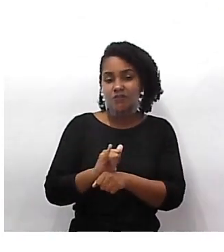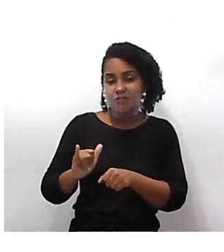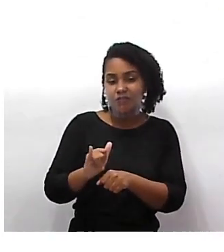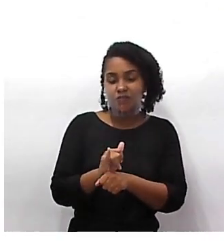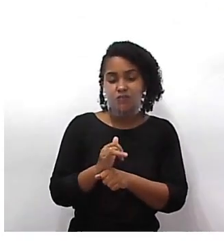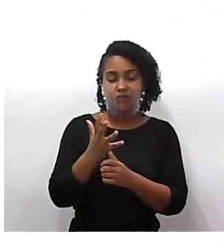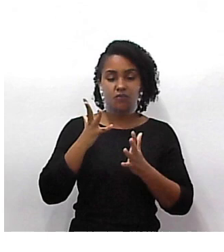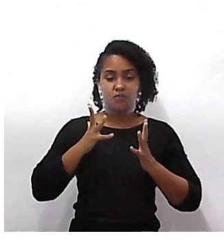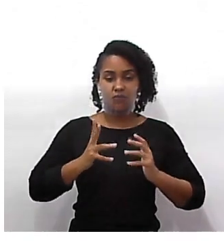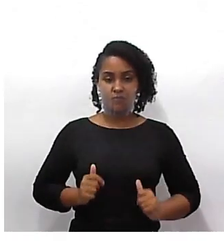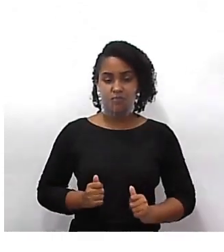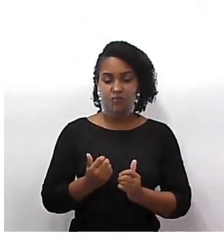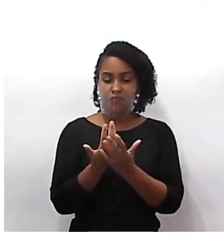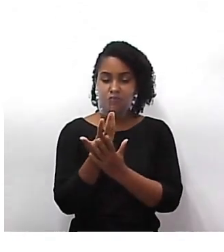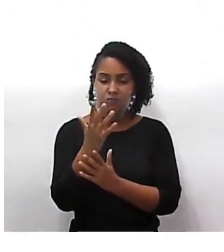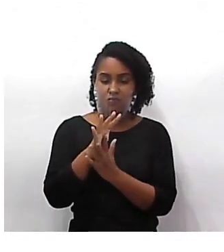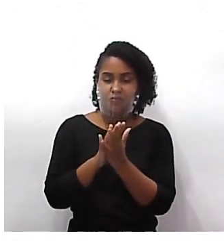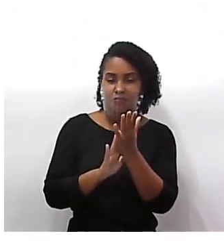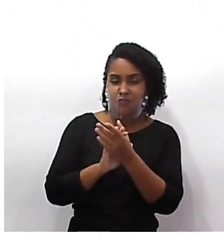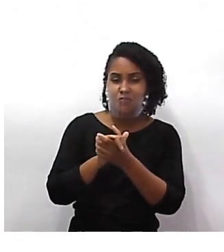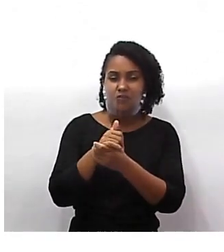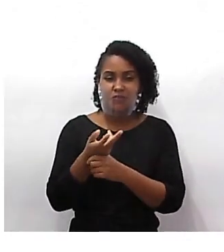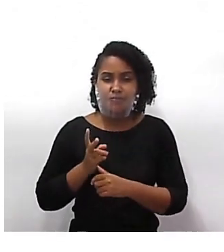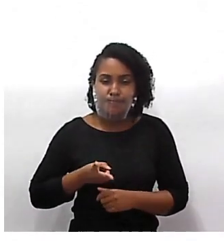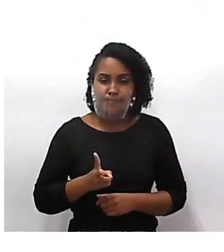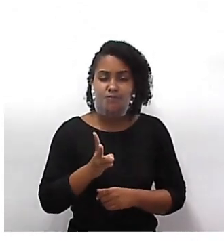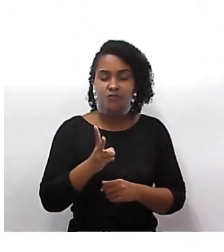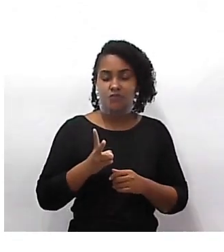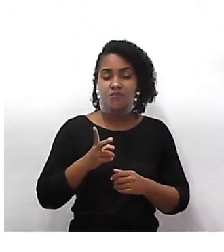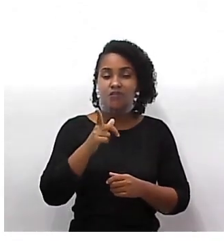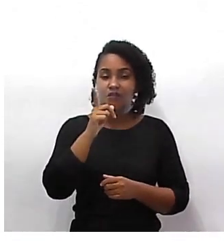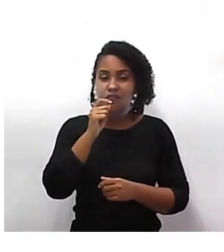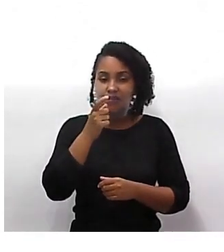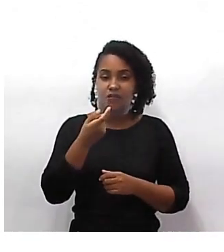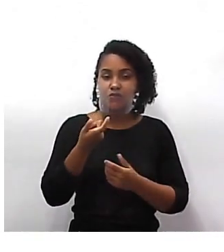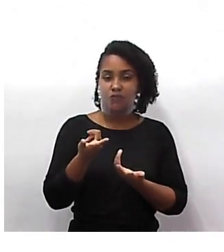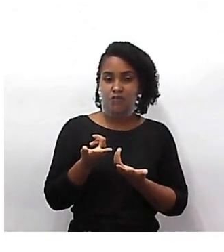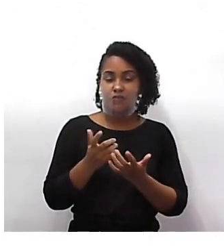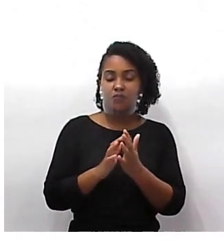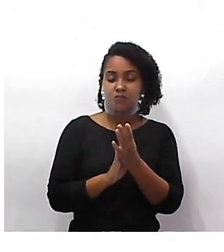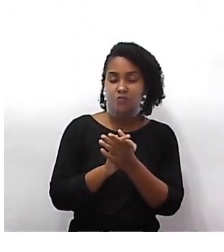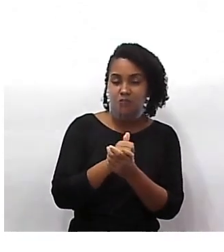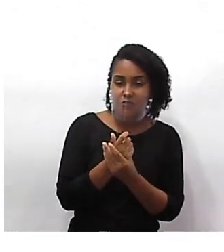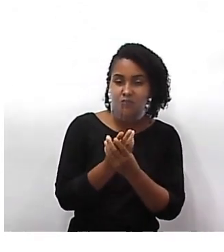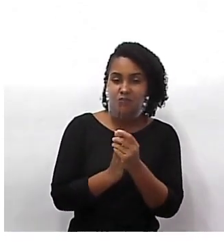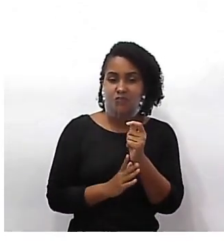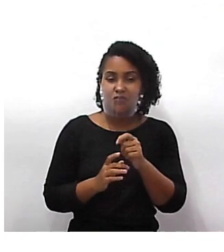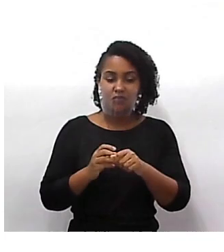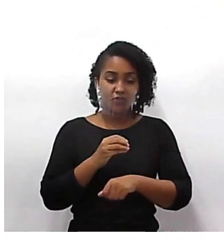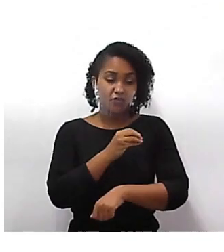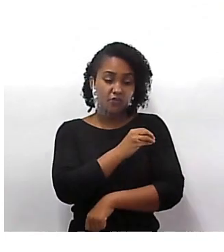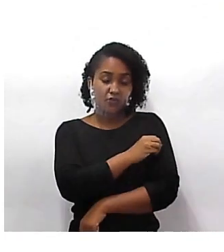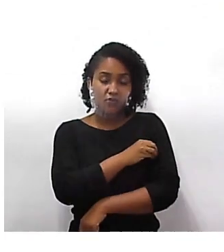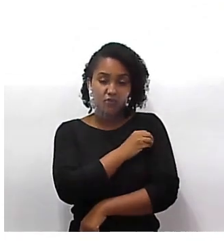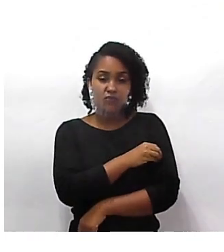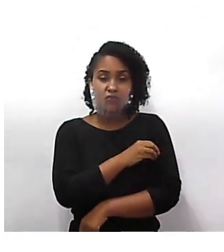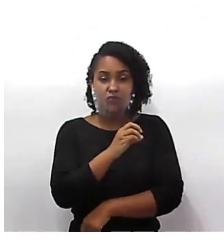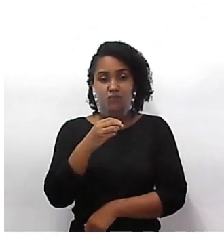lave bem as mãos frequentemente com água e sabão ou sabonete, pelo menos